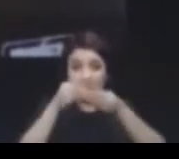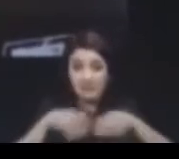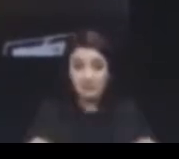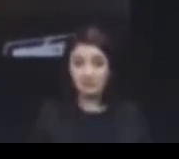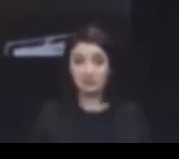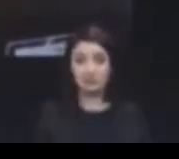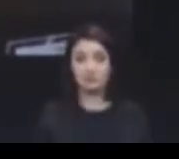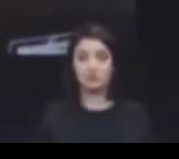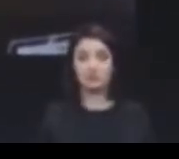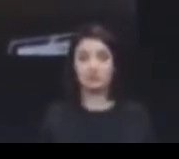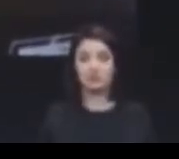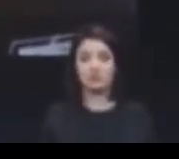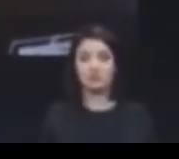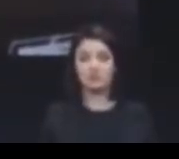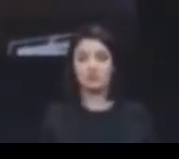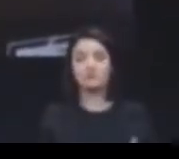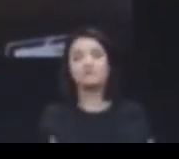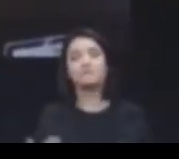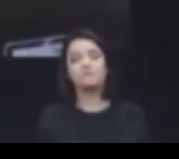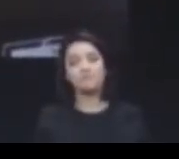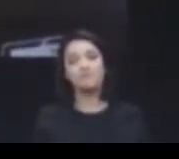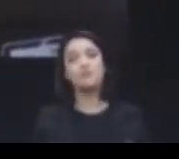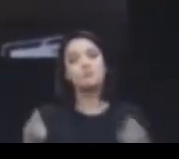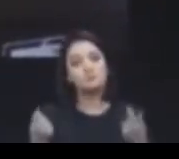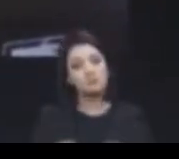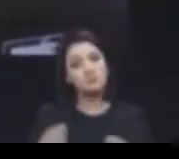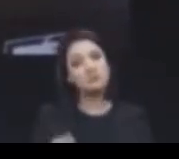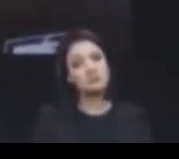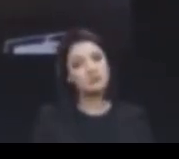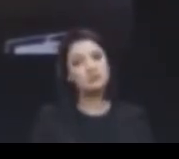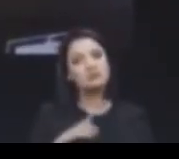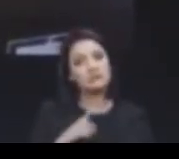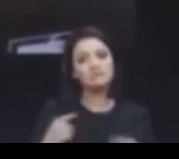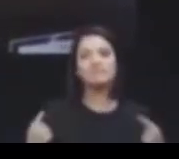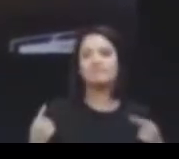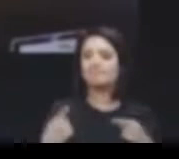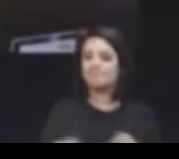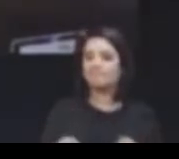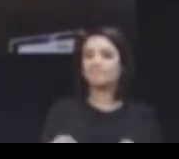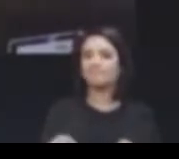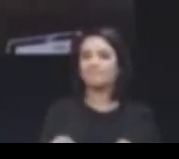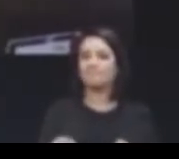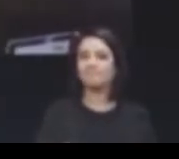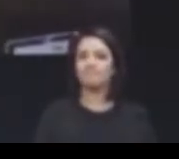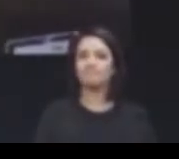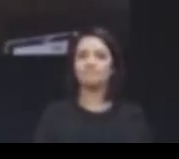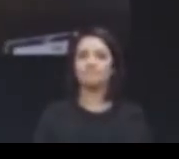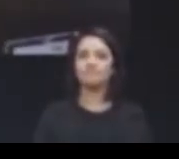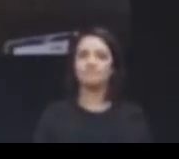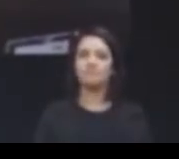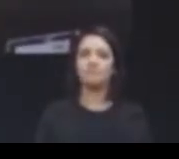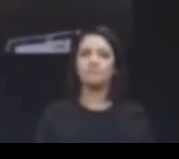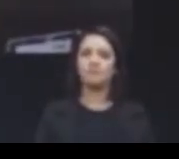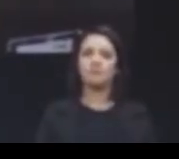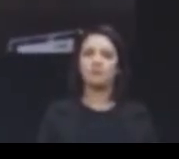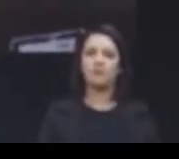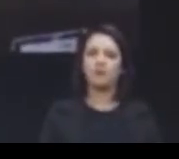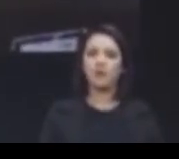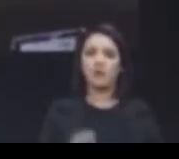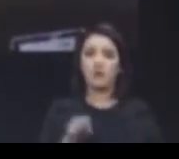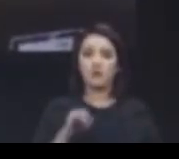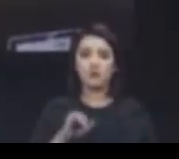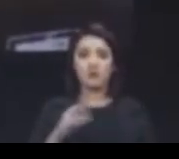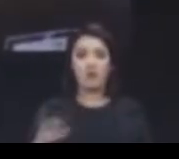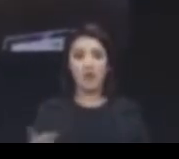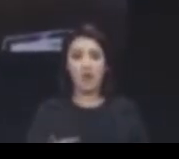pessoas, certamente isso precisaria ser contestado. É curioso, presidente, que se isto ocorresse no